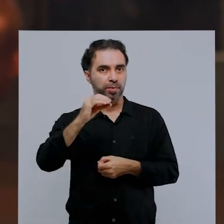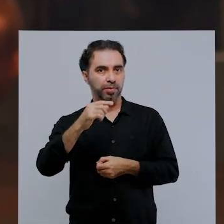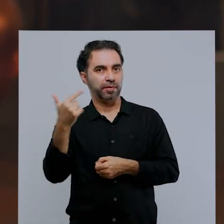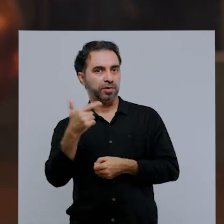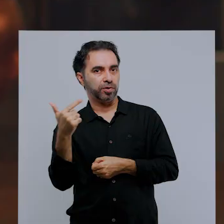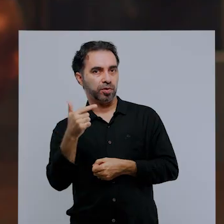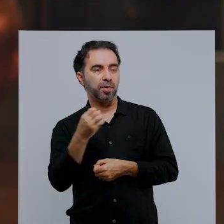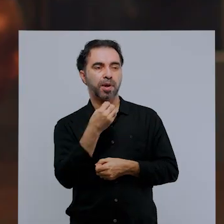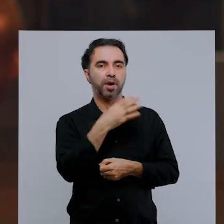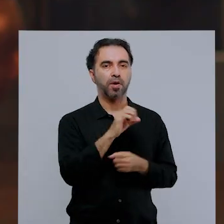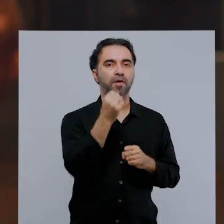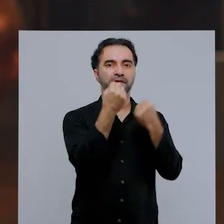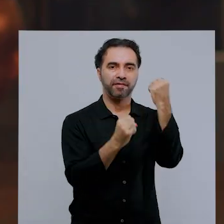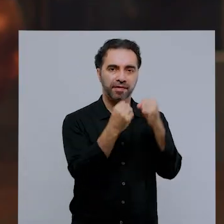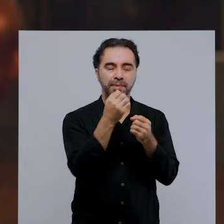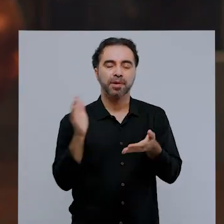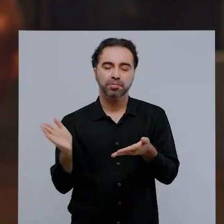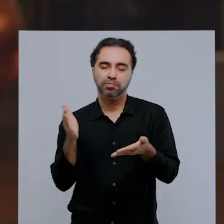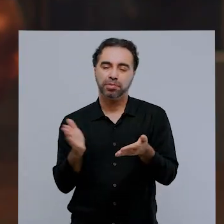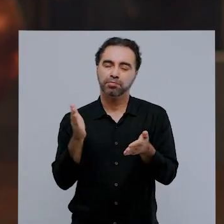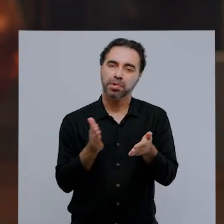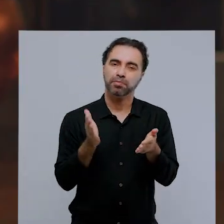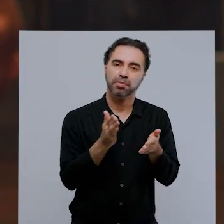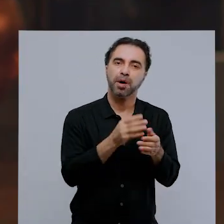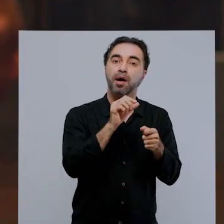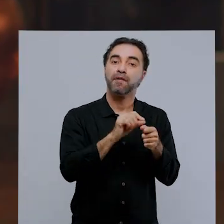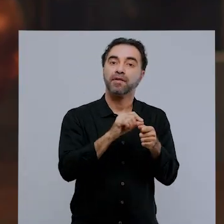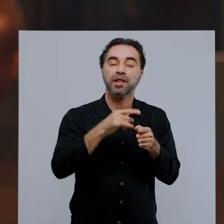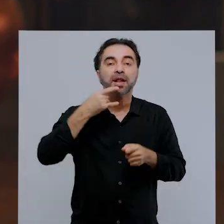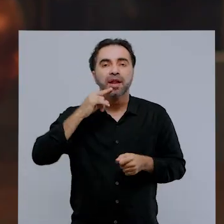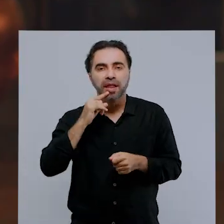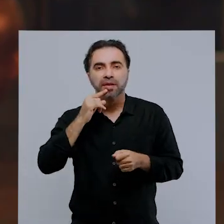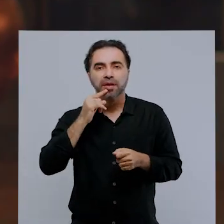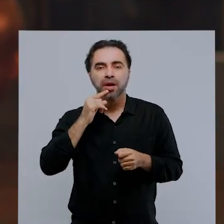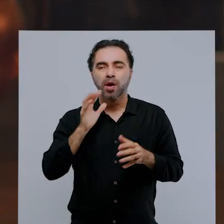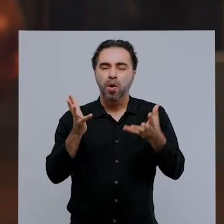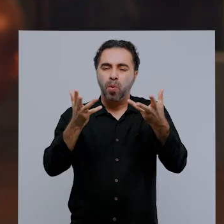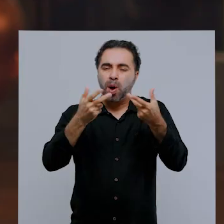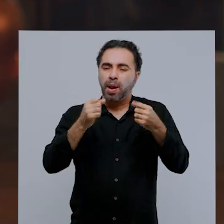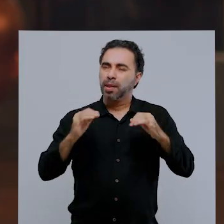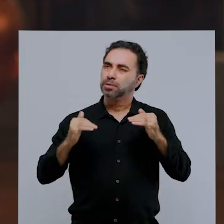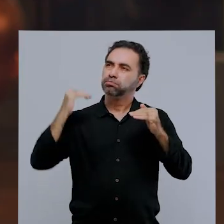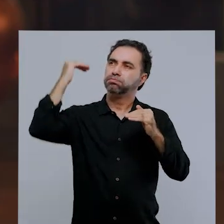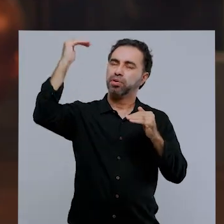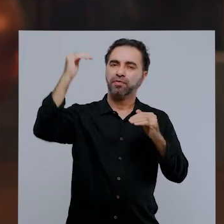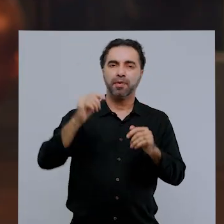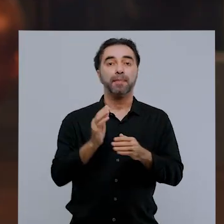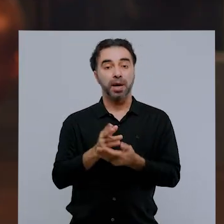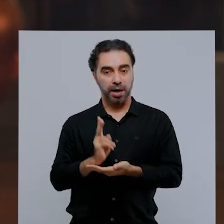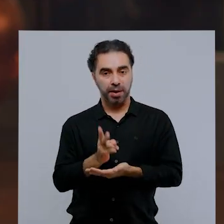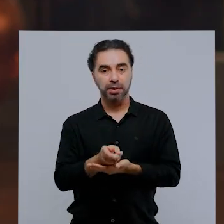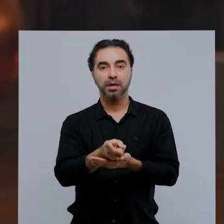toda a tecnologia, toda a ciência aplicada e produzindo cachaça com alta qualidade, mantendo as